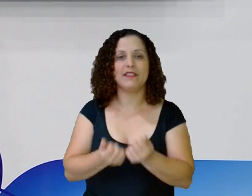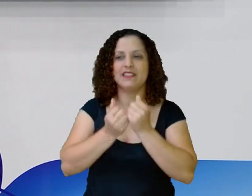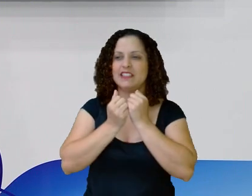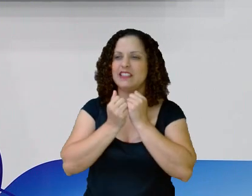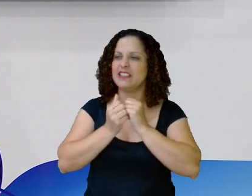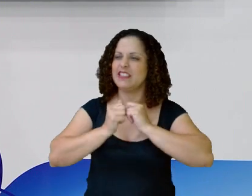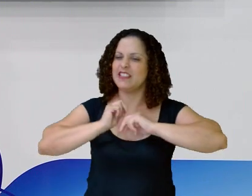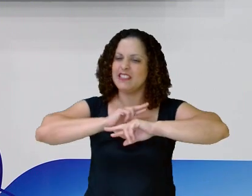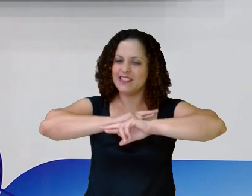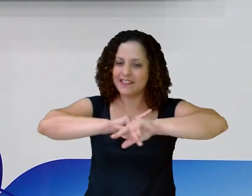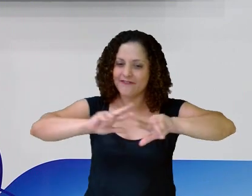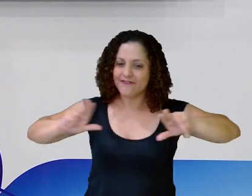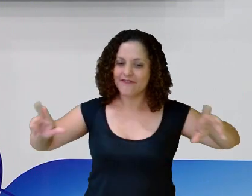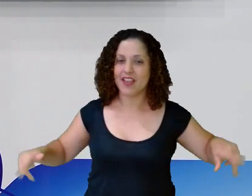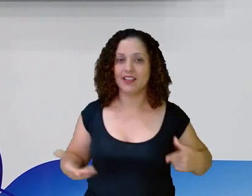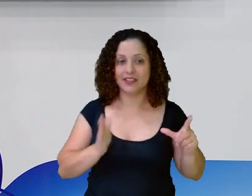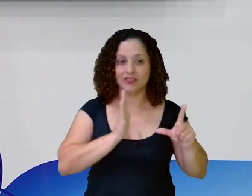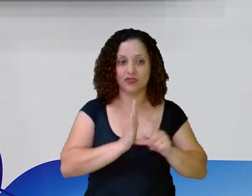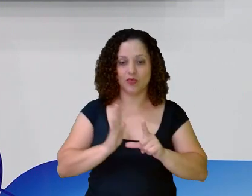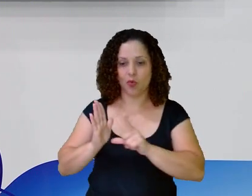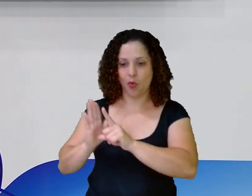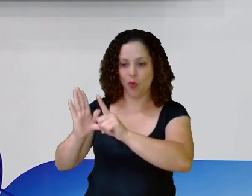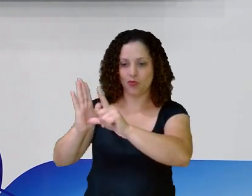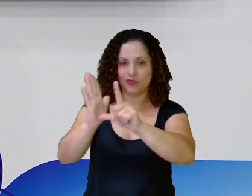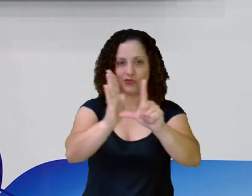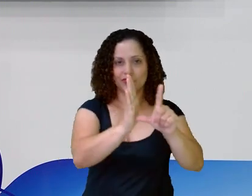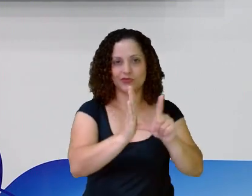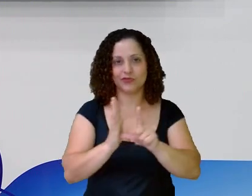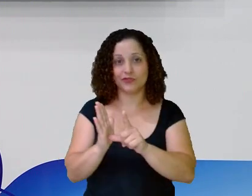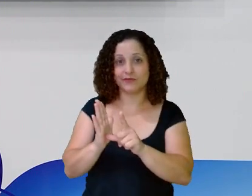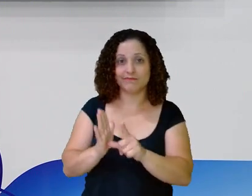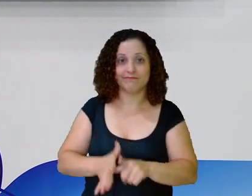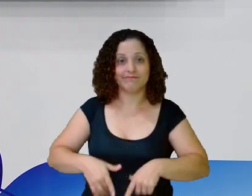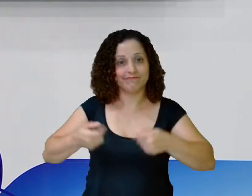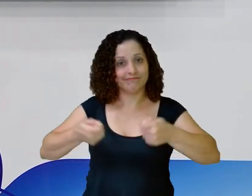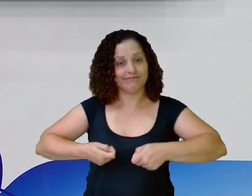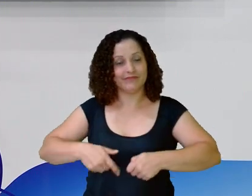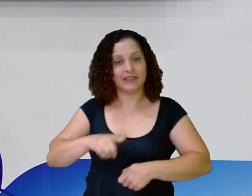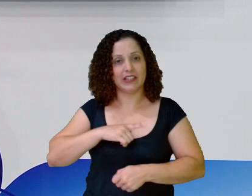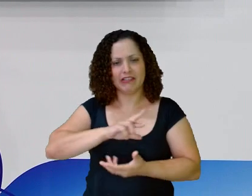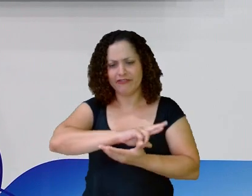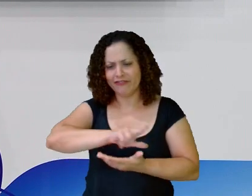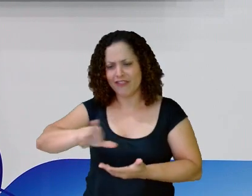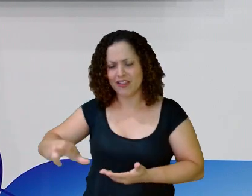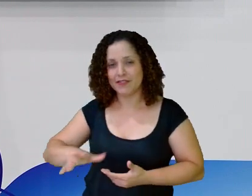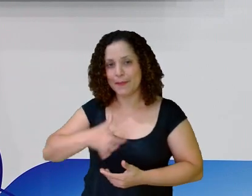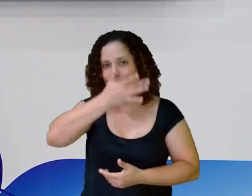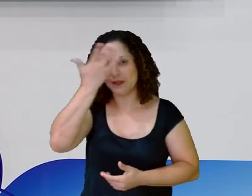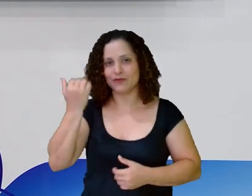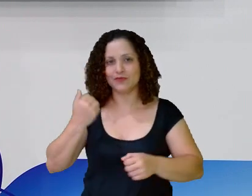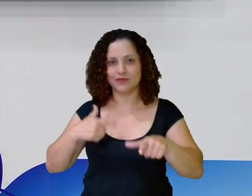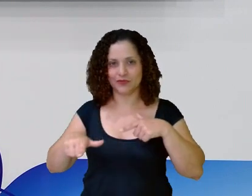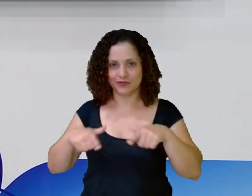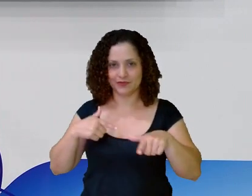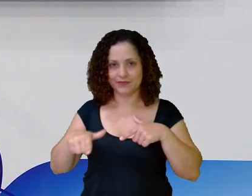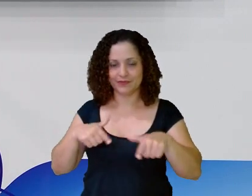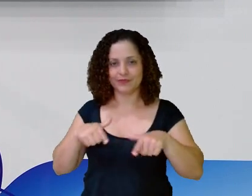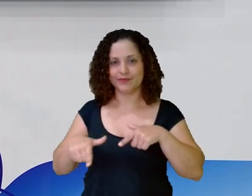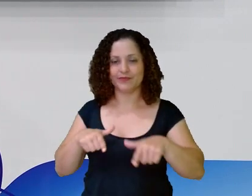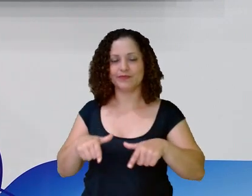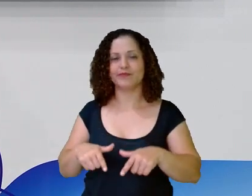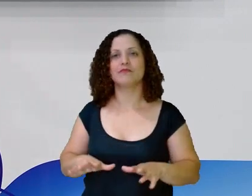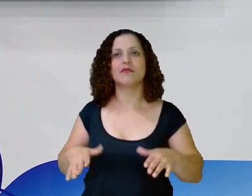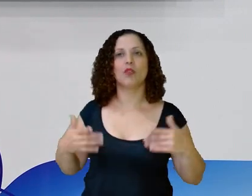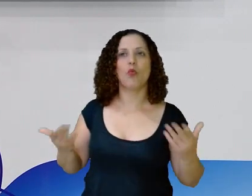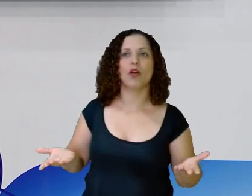lojas. Então, se tem várias lojas, tem a necessidade de ter várias pessoas trabalhando. Quando a gente, por exemplo, chega numa época